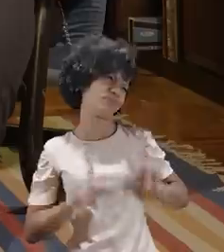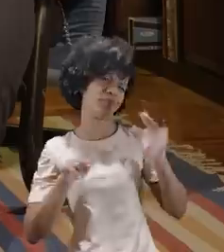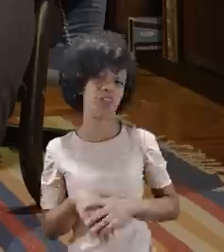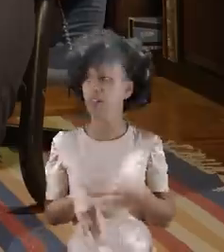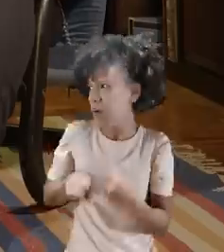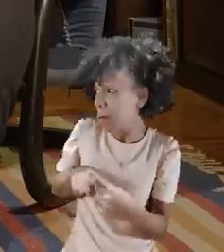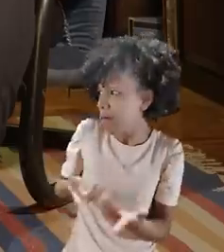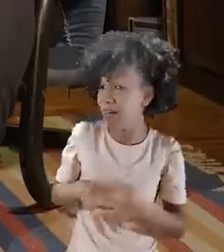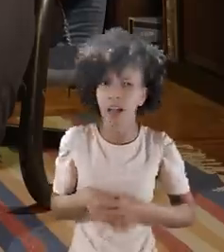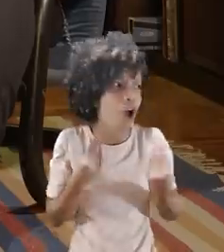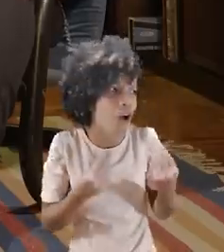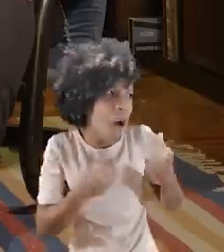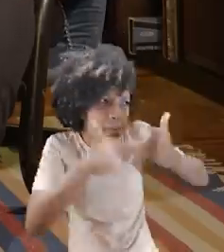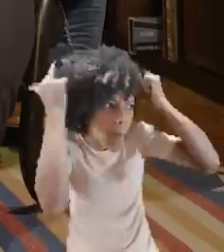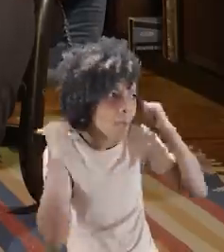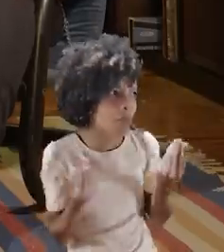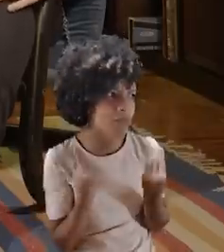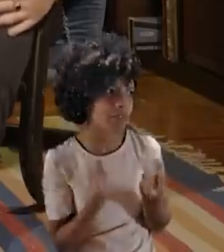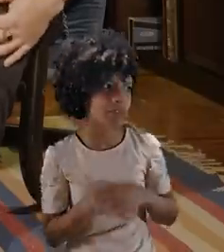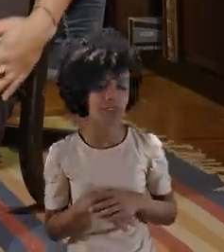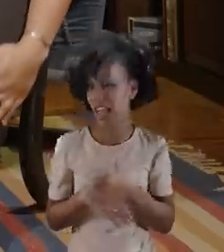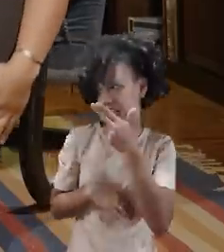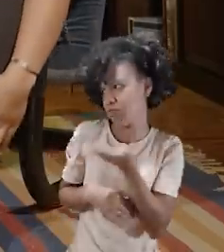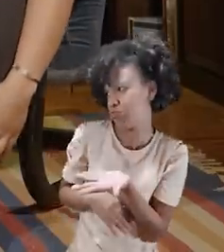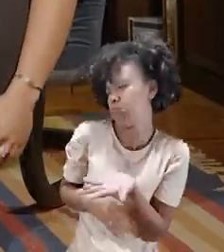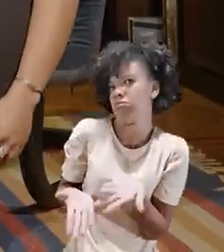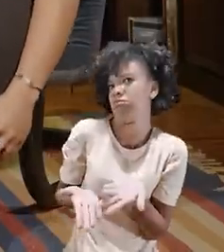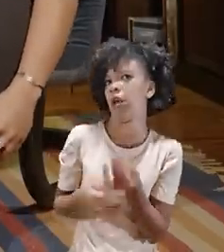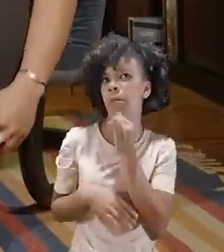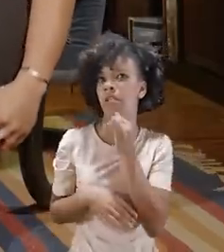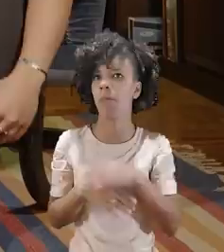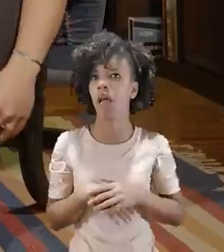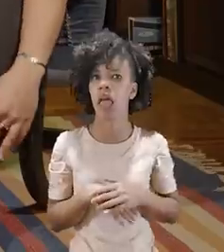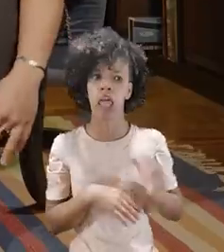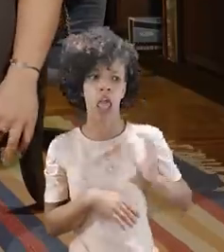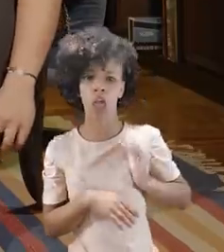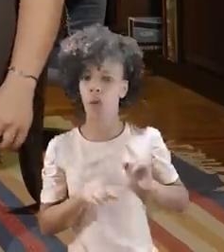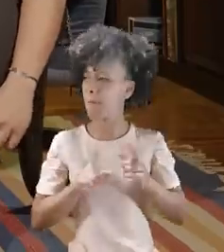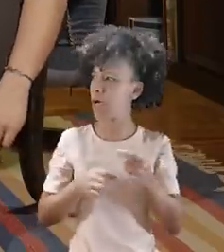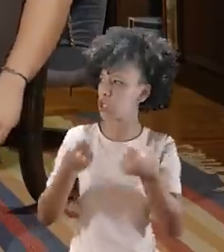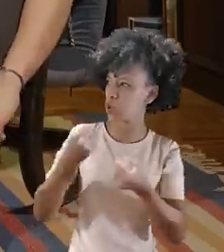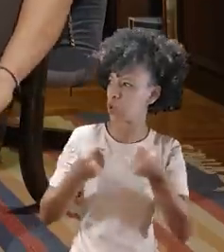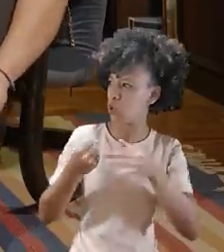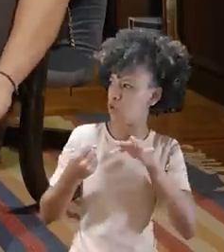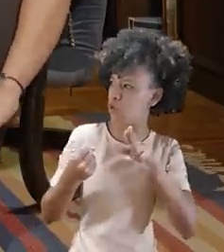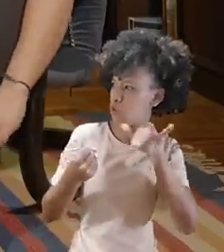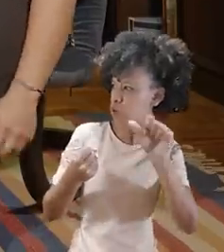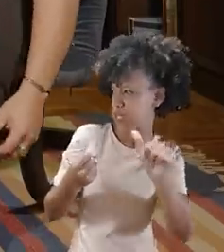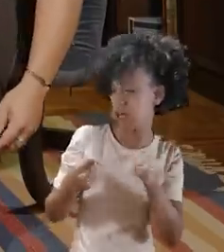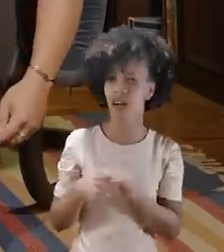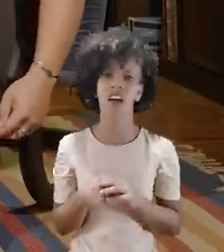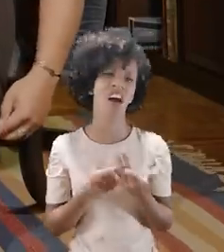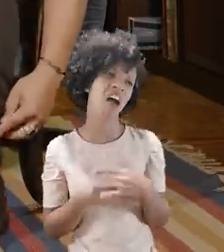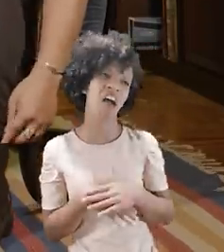algum tempo que você raspou o cabelo velho você pode ser aquele é um cara tipo que tipo aqueles cara que é rico e tem Fusca é tipo um meio